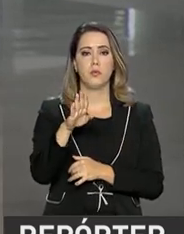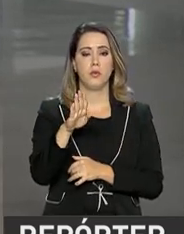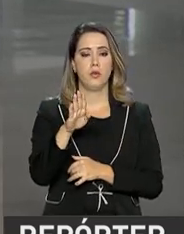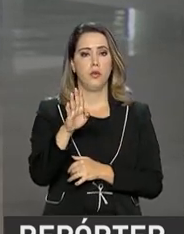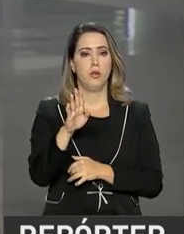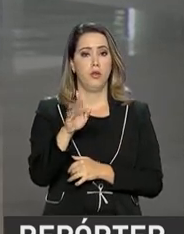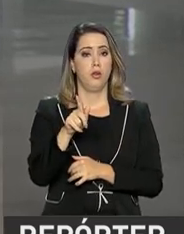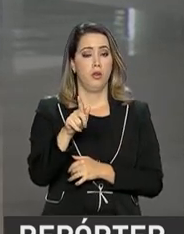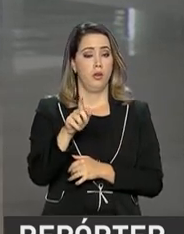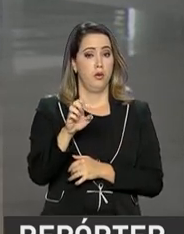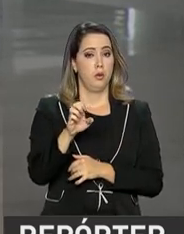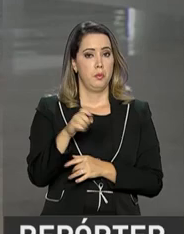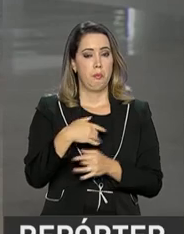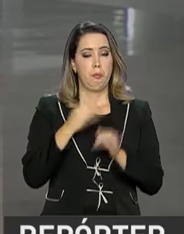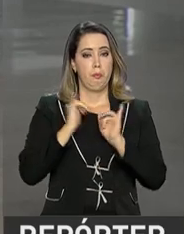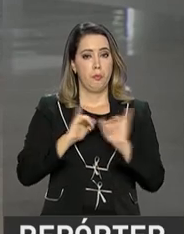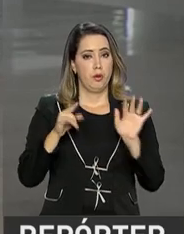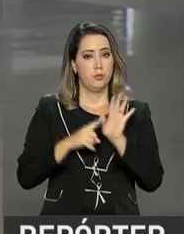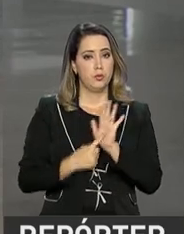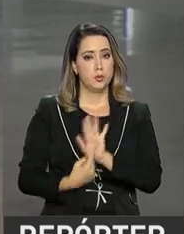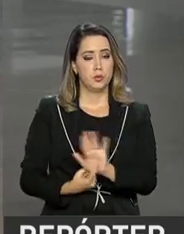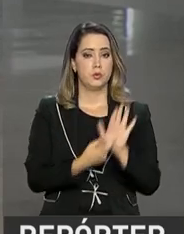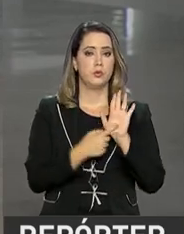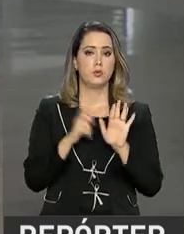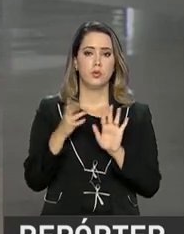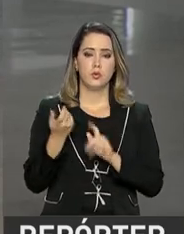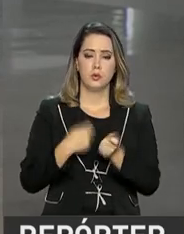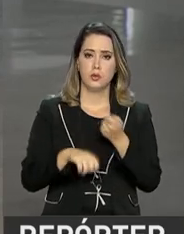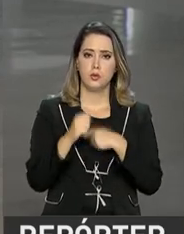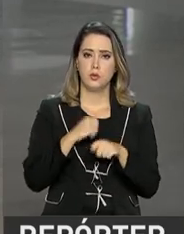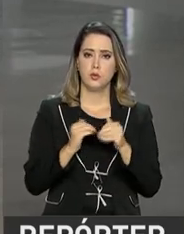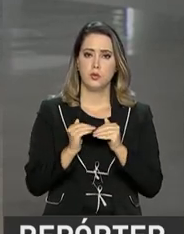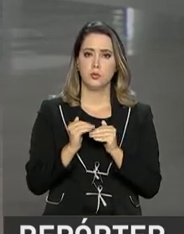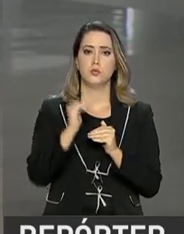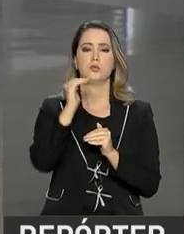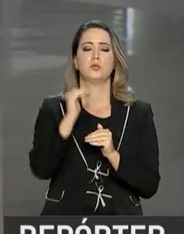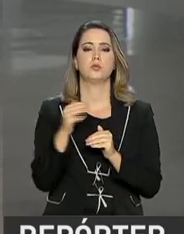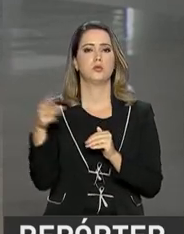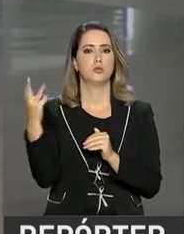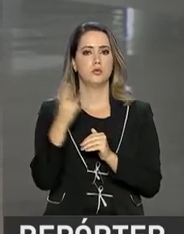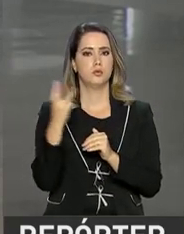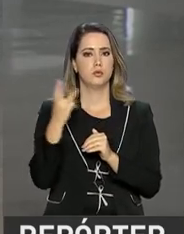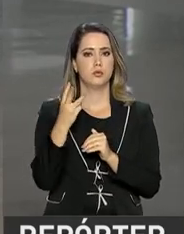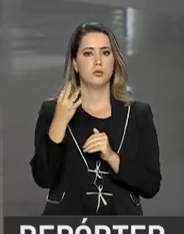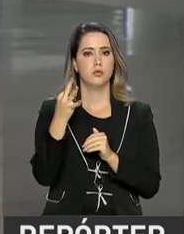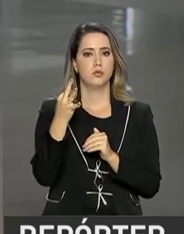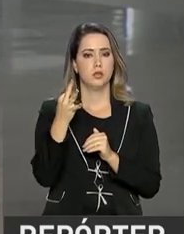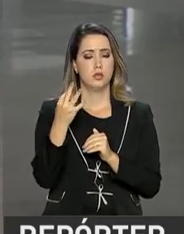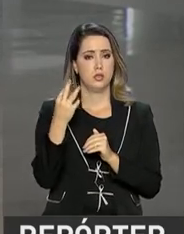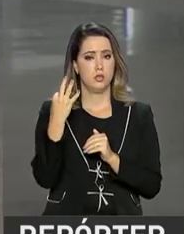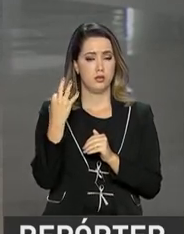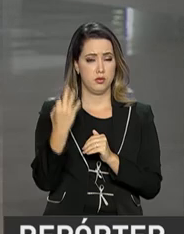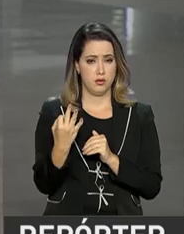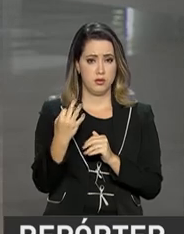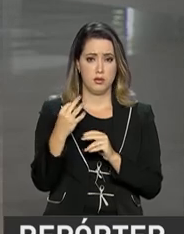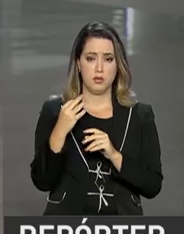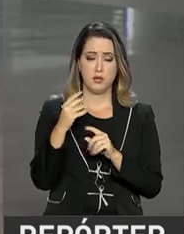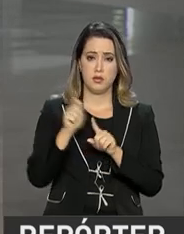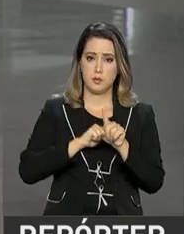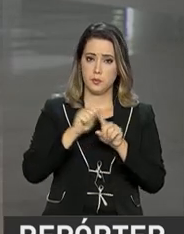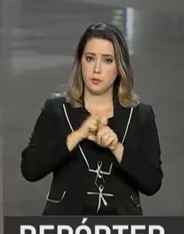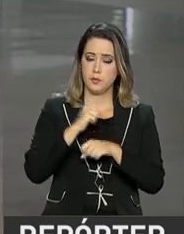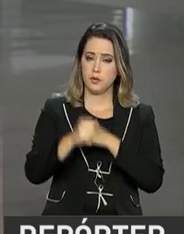quando o instituto demonstrou que a economia brasileira cresceu no terceiro trimestre deste ano em relação ao segundo